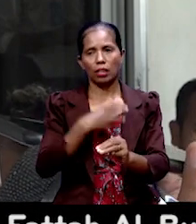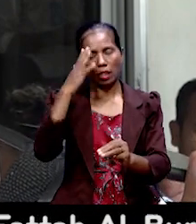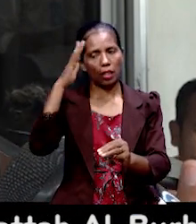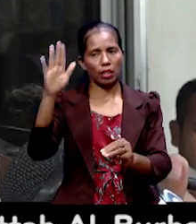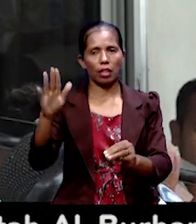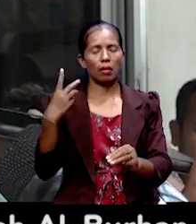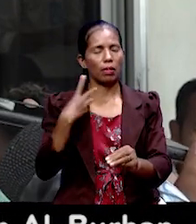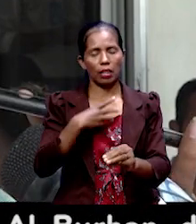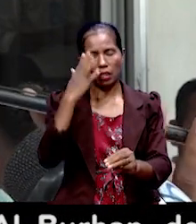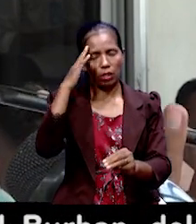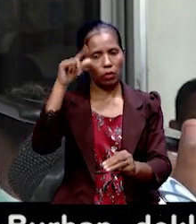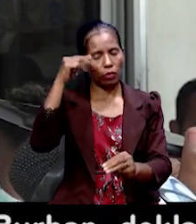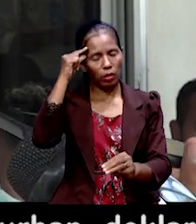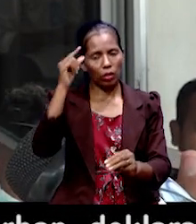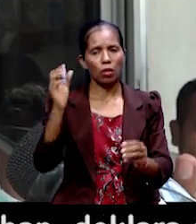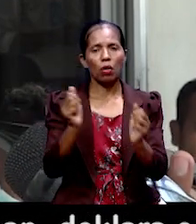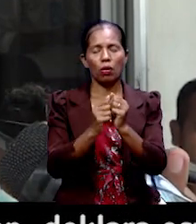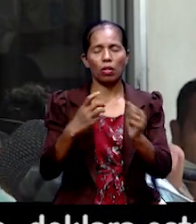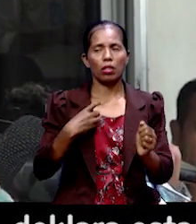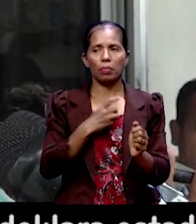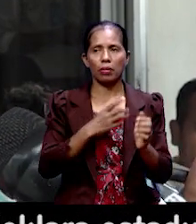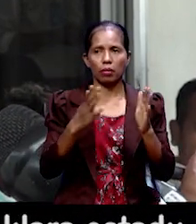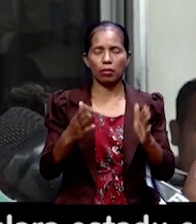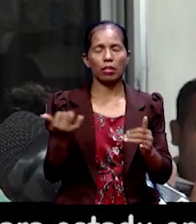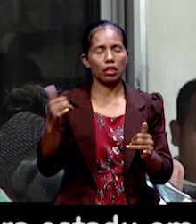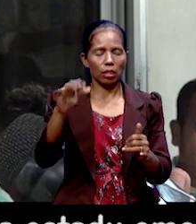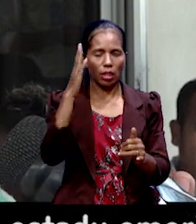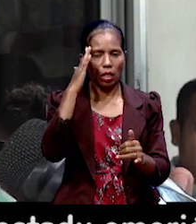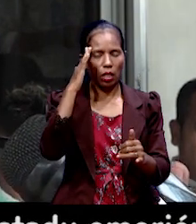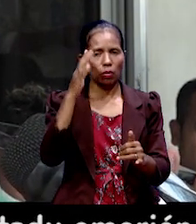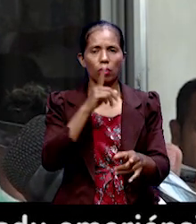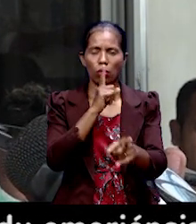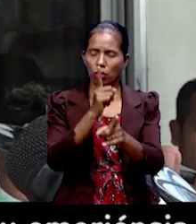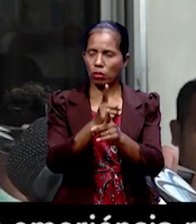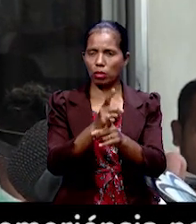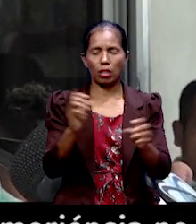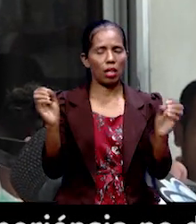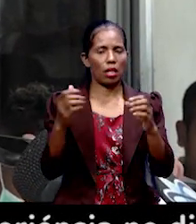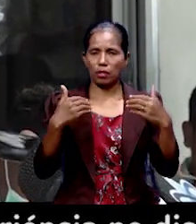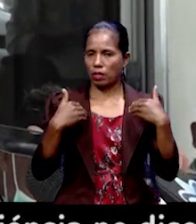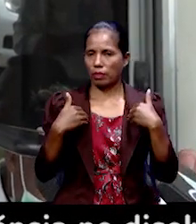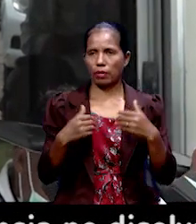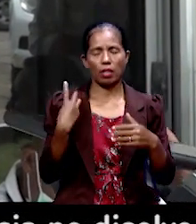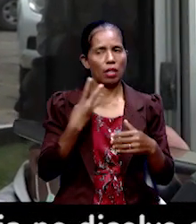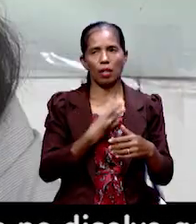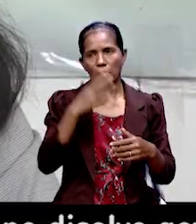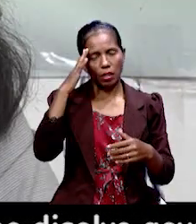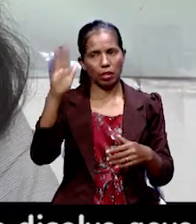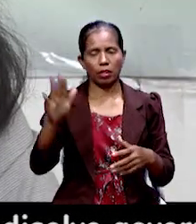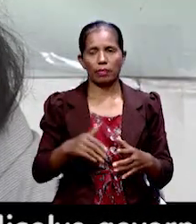hatene governação ida ne honi deputado serne, serne pensamento, lógica ne, la iha duni. Amilah tena lai lai